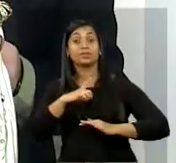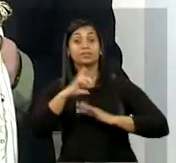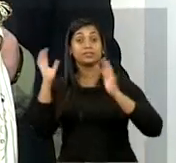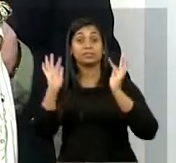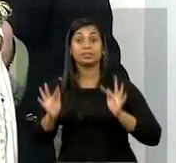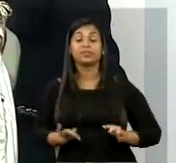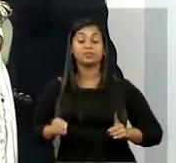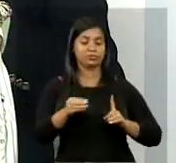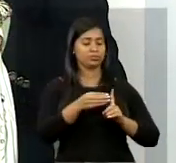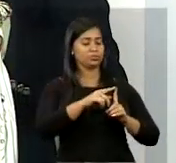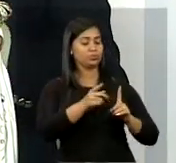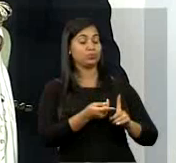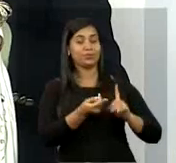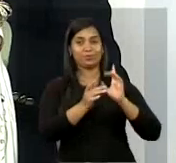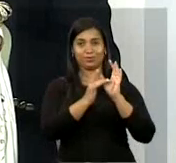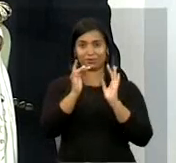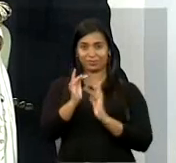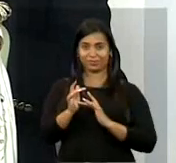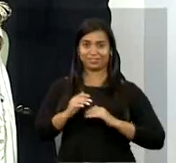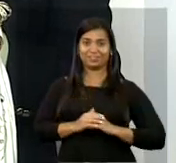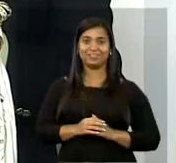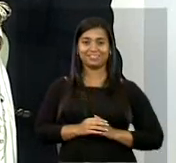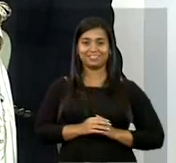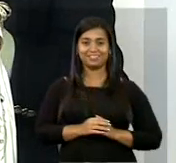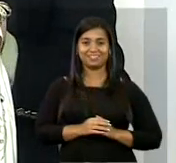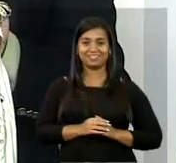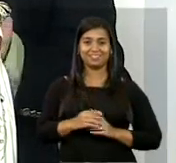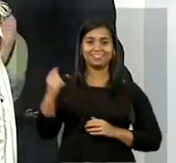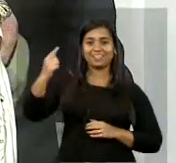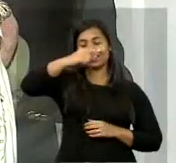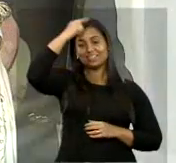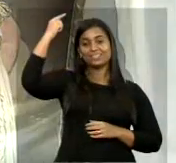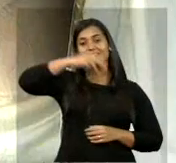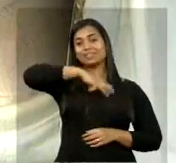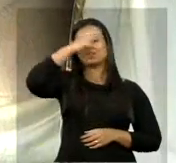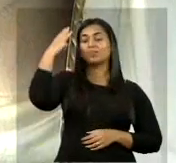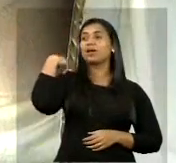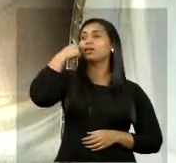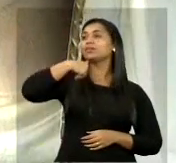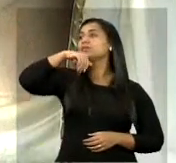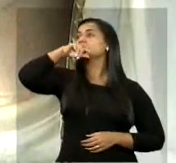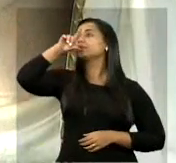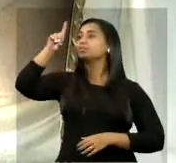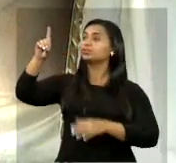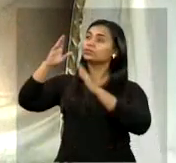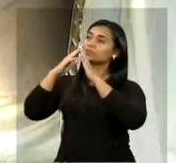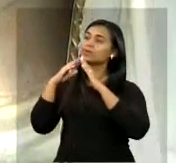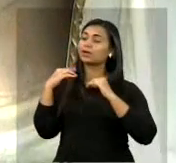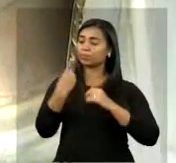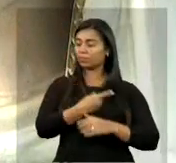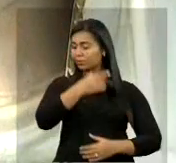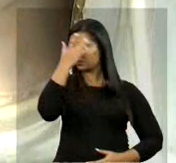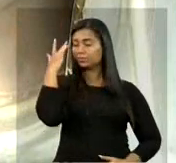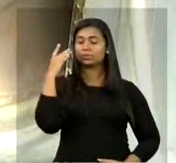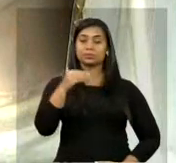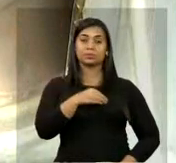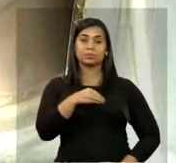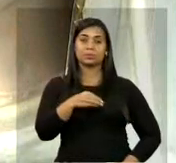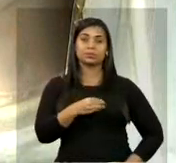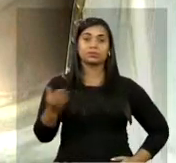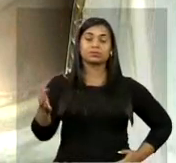sois vós entre as mulheres, e bendito é o fruto do vosso ventre, Jesus. Santa Maria, Mãe de